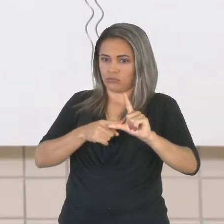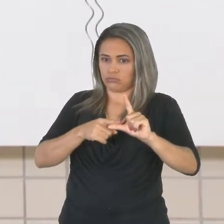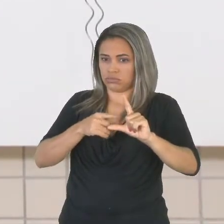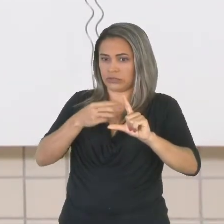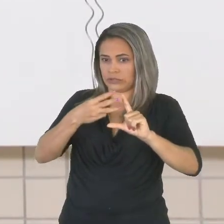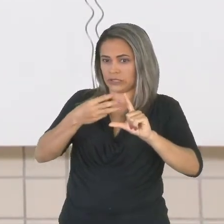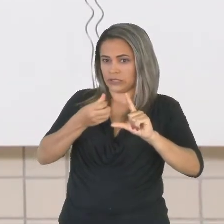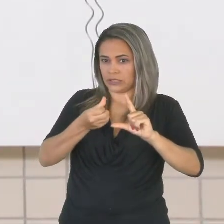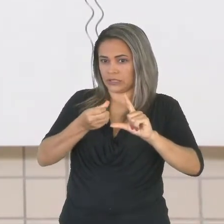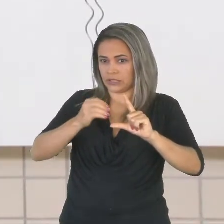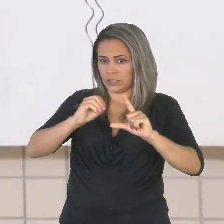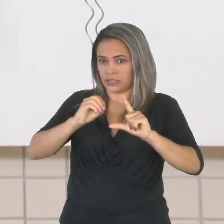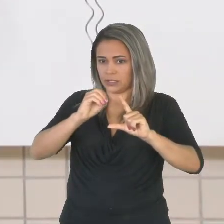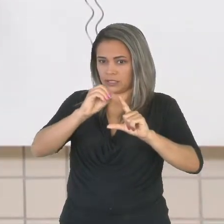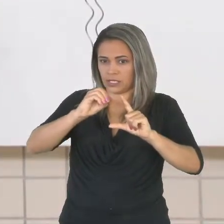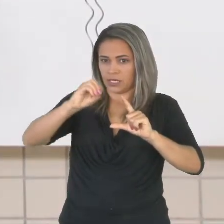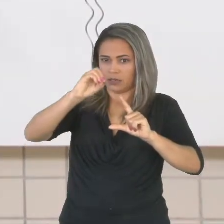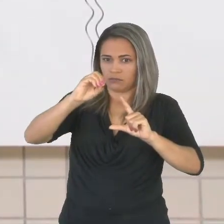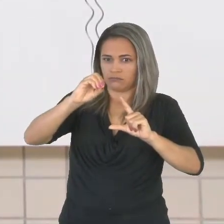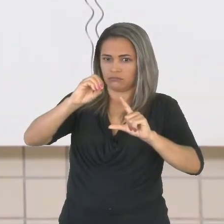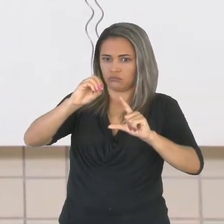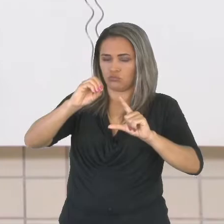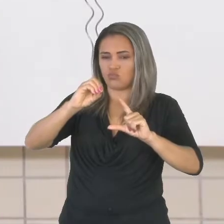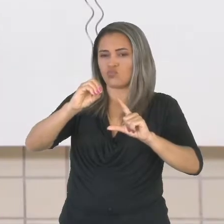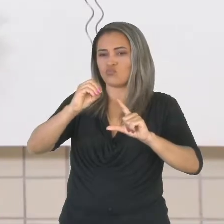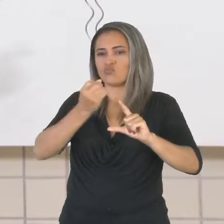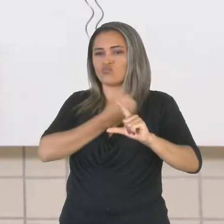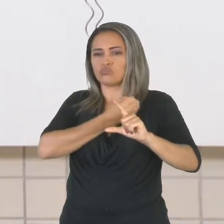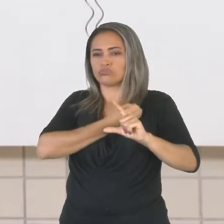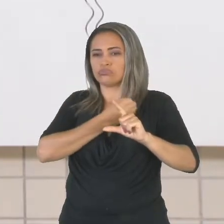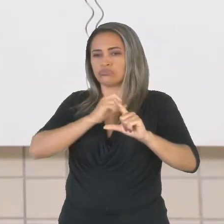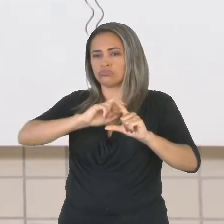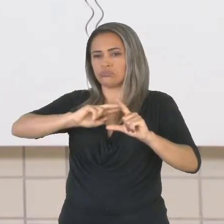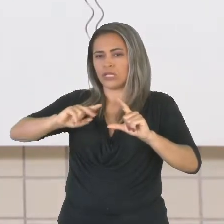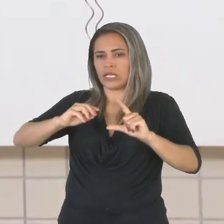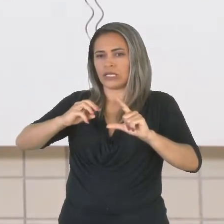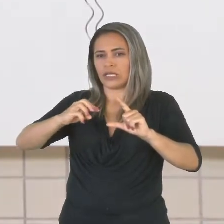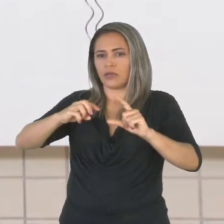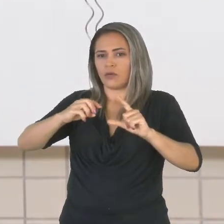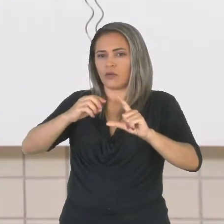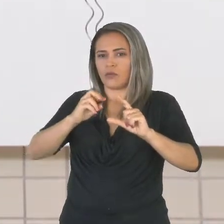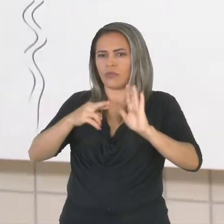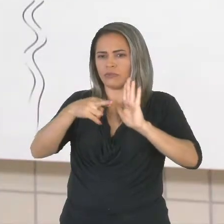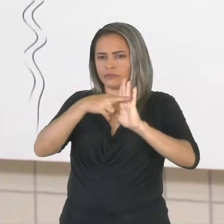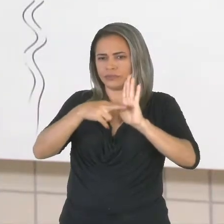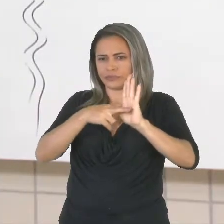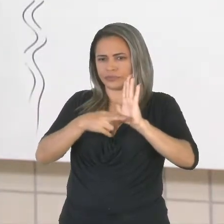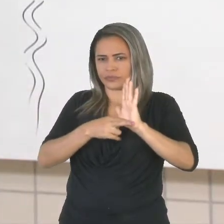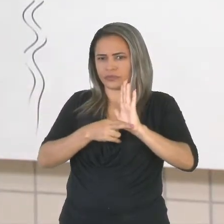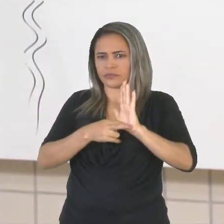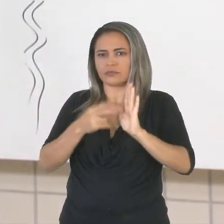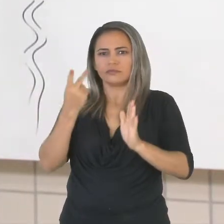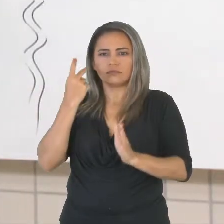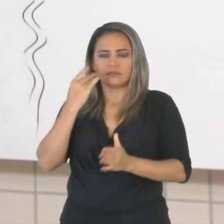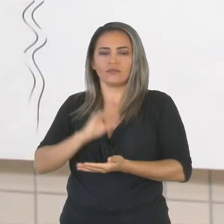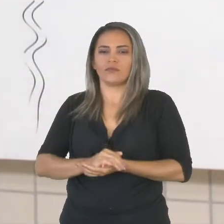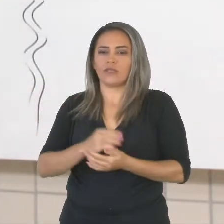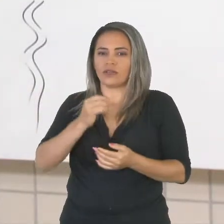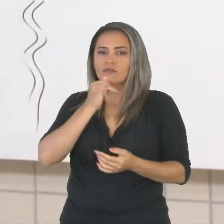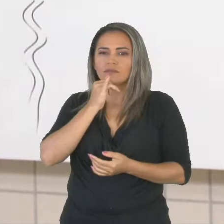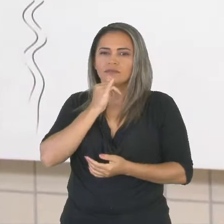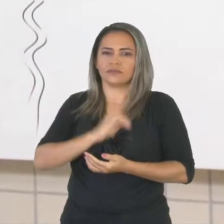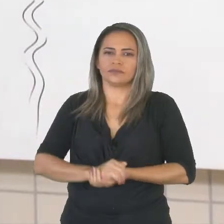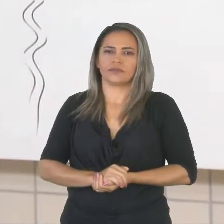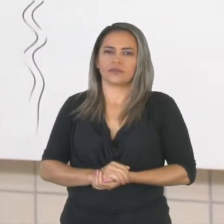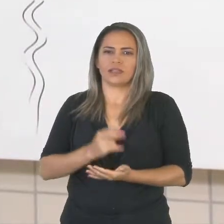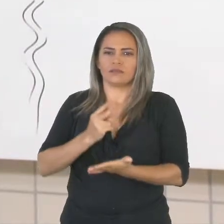graus, número de distribuição, e vai fazer uma regra de 3 simples. Vamos a um exemplo? Na mesma pesquisa, constatou-se ainda